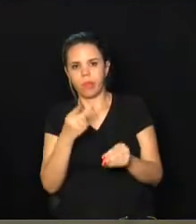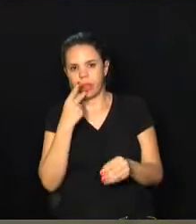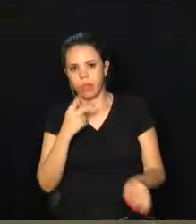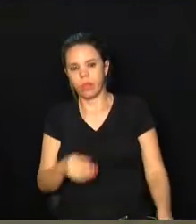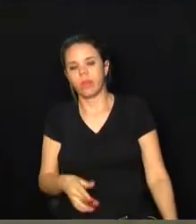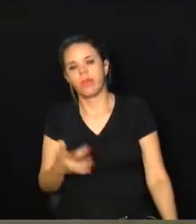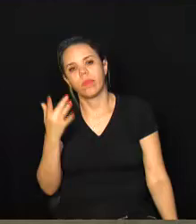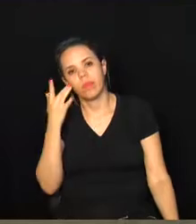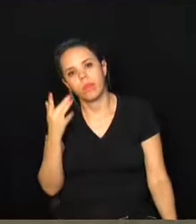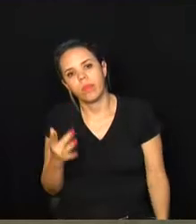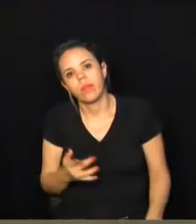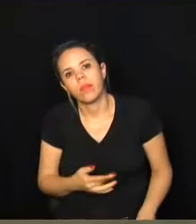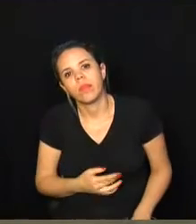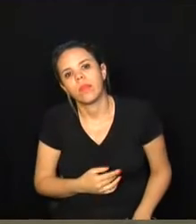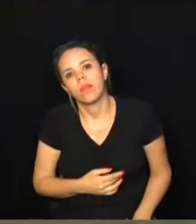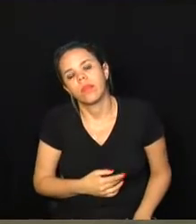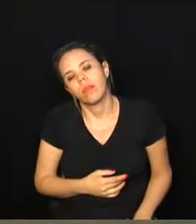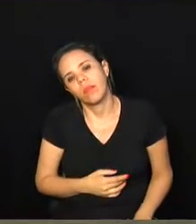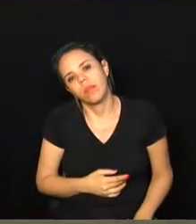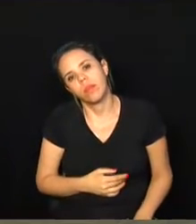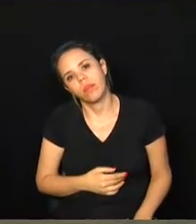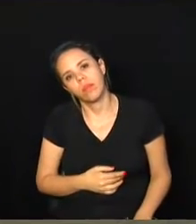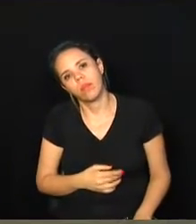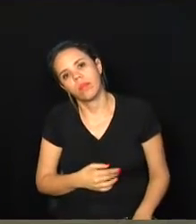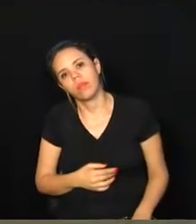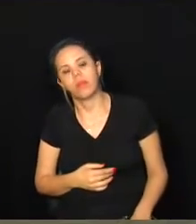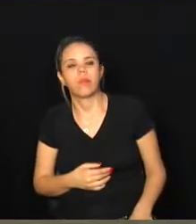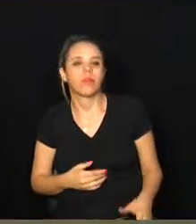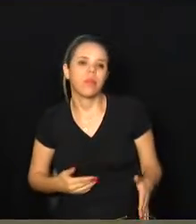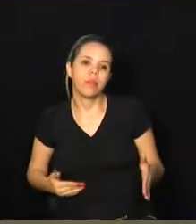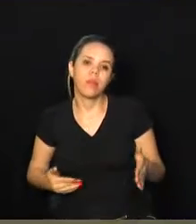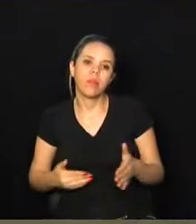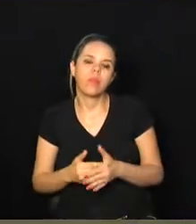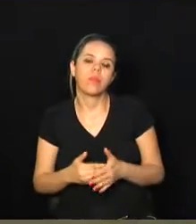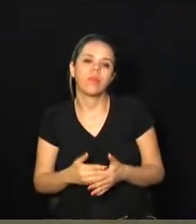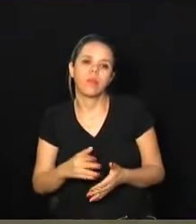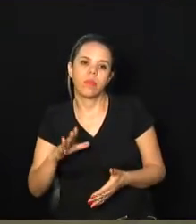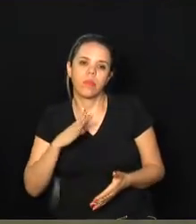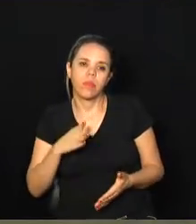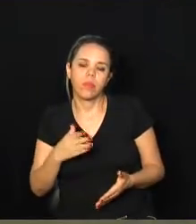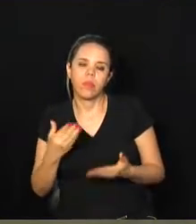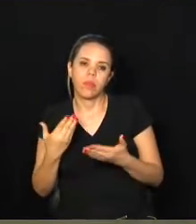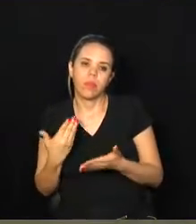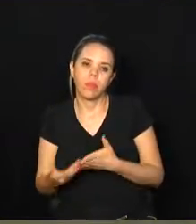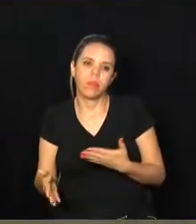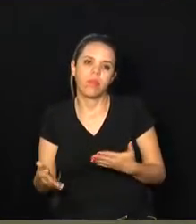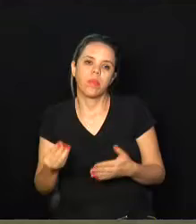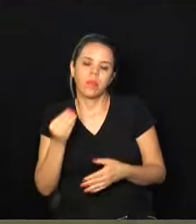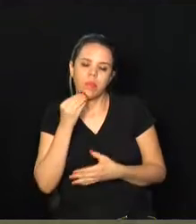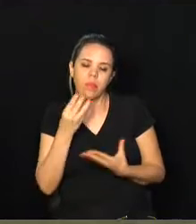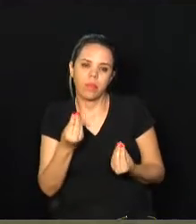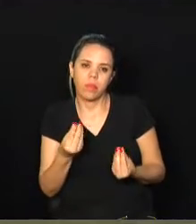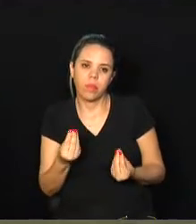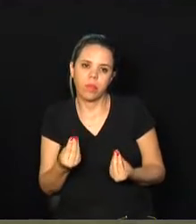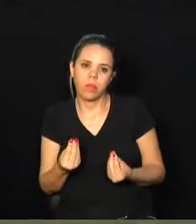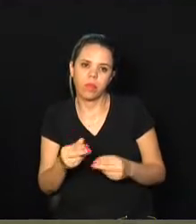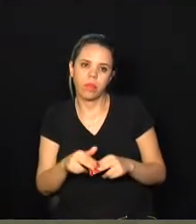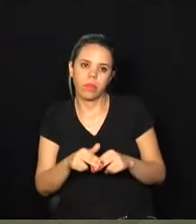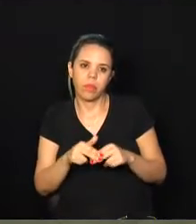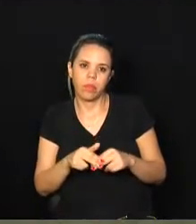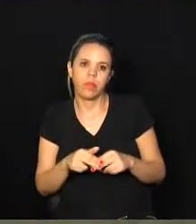eu acho que ela atravanca a cidade. A cidade está perdendo um monte de oportunidade em